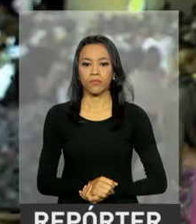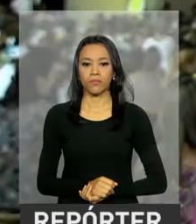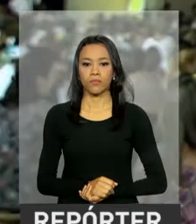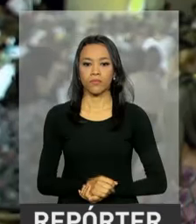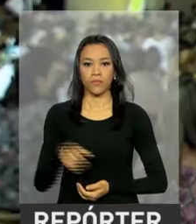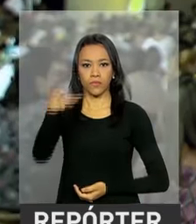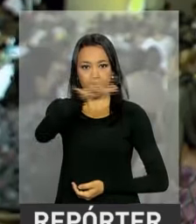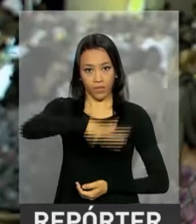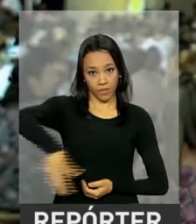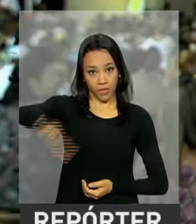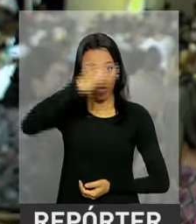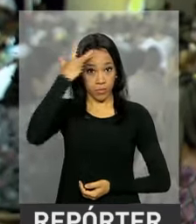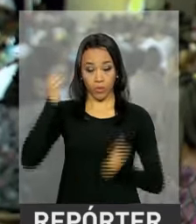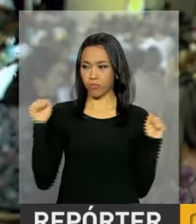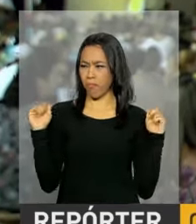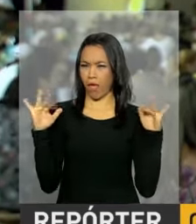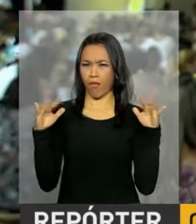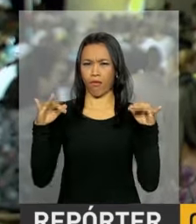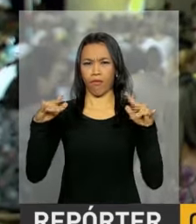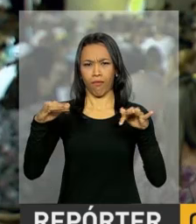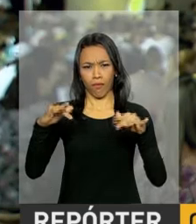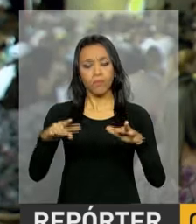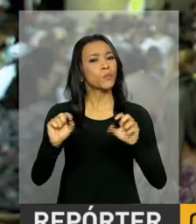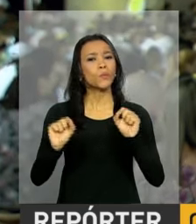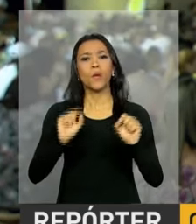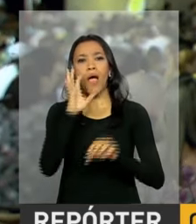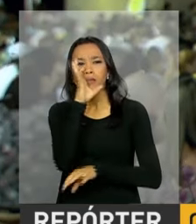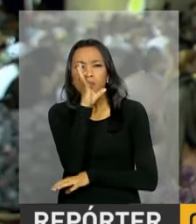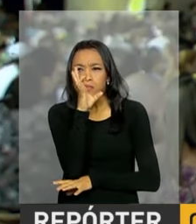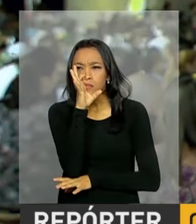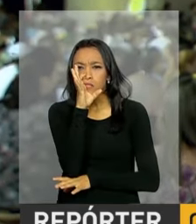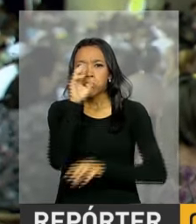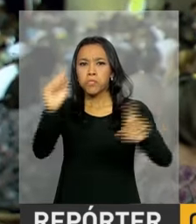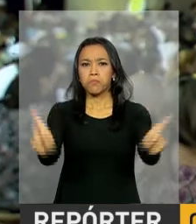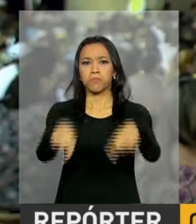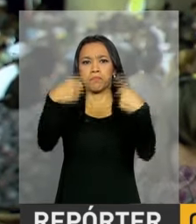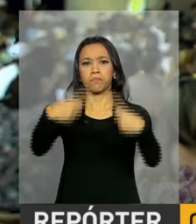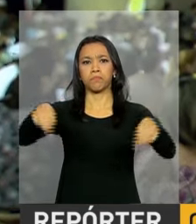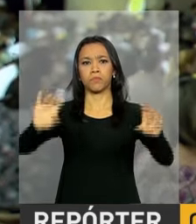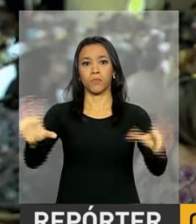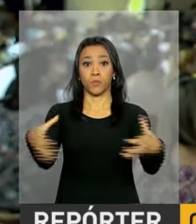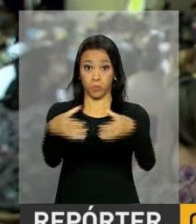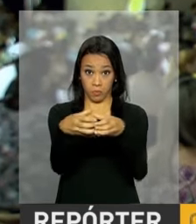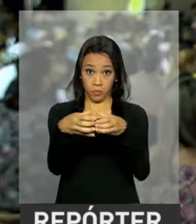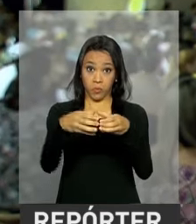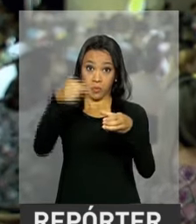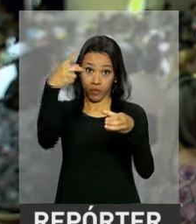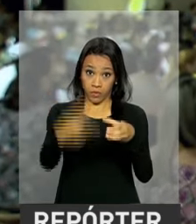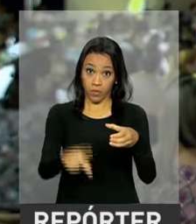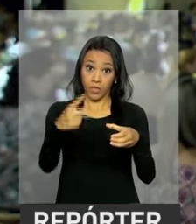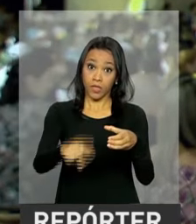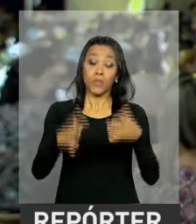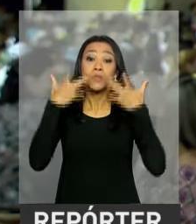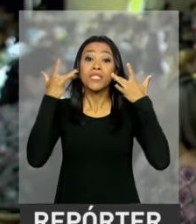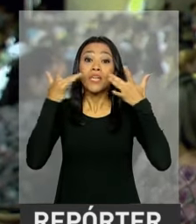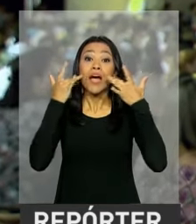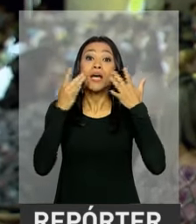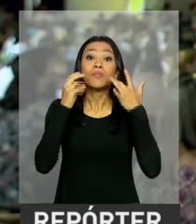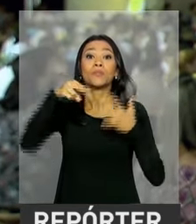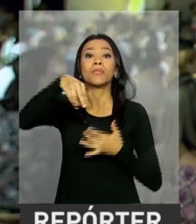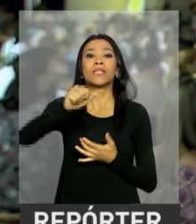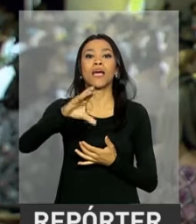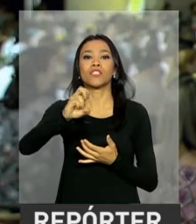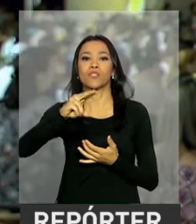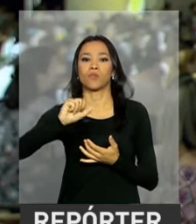O público compareceu em peso para assistir à apresentação da Orquestra Sinfônica do Teatro Nacional Cláudio Santoro,